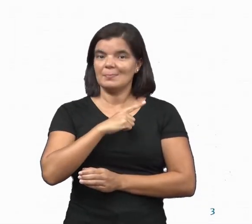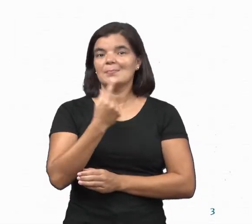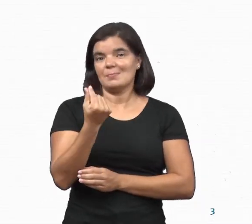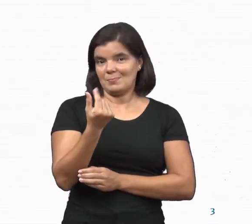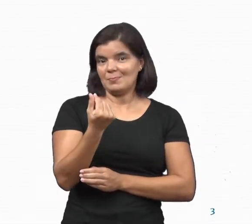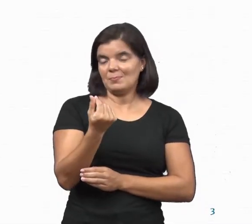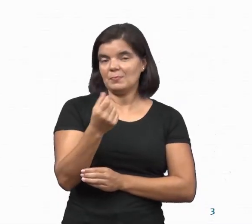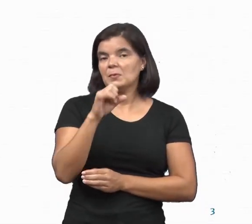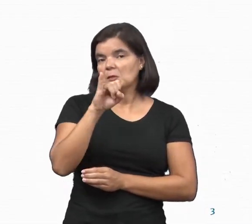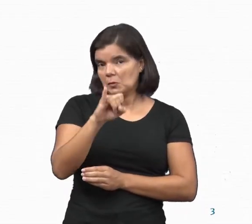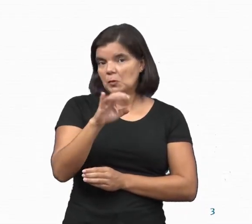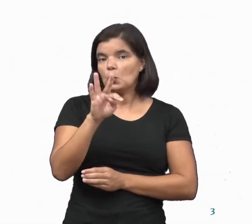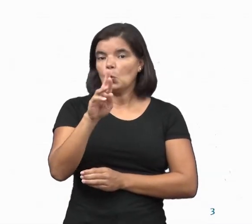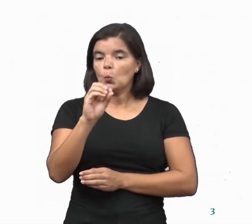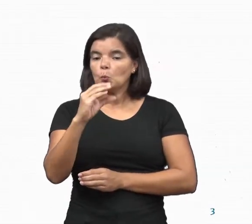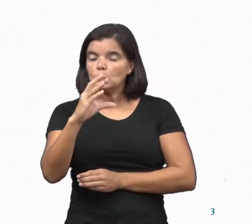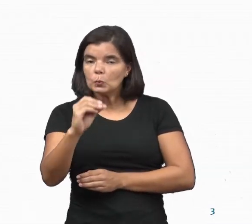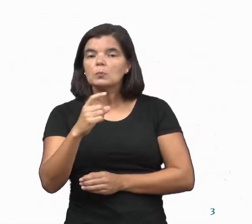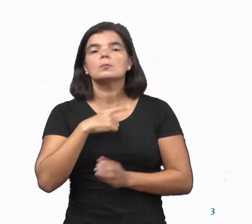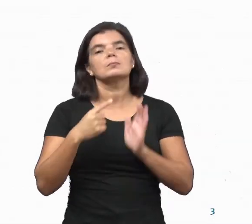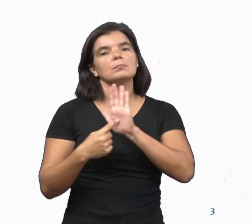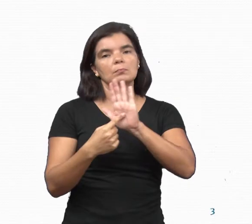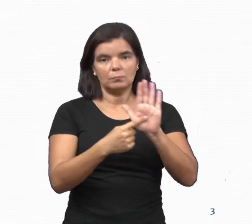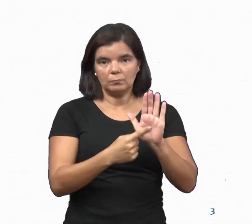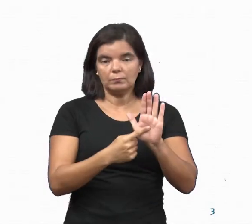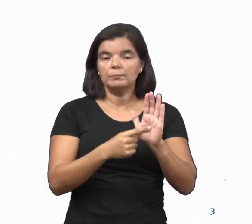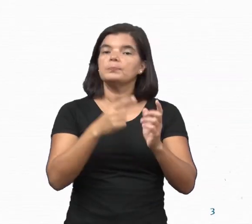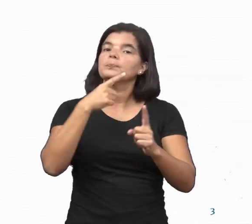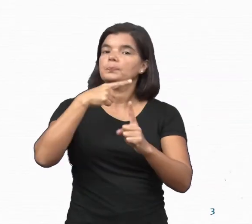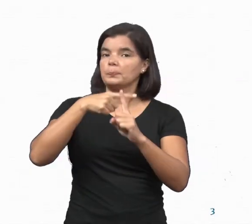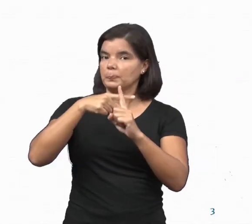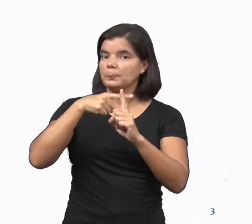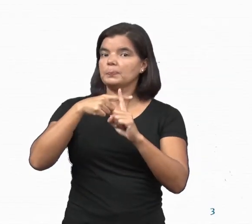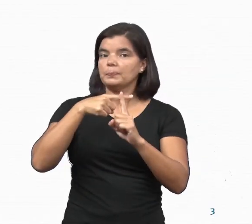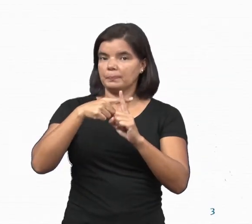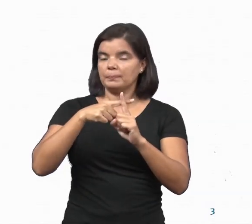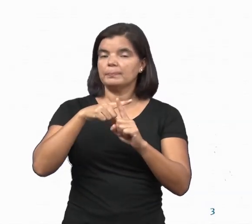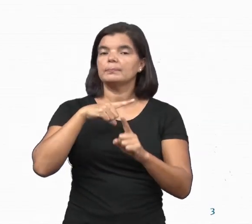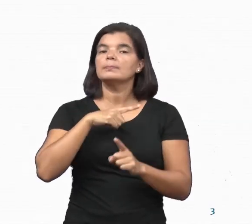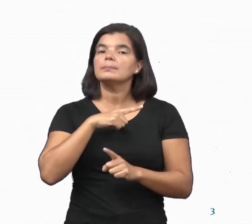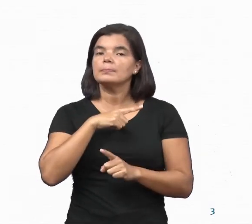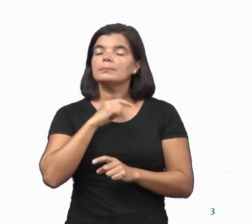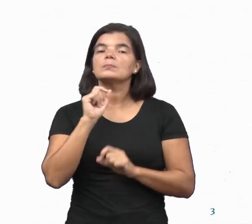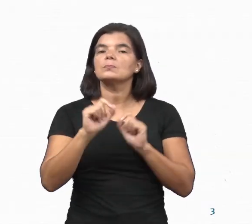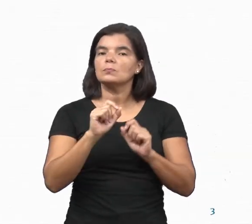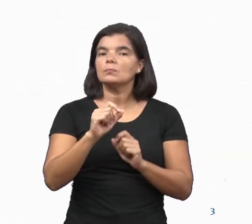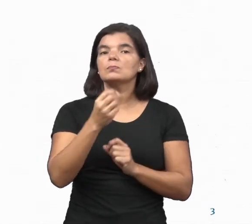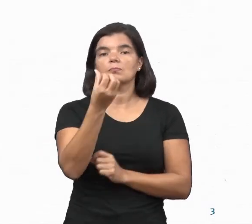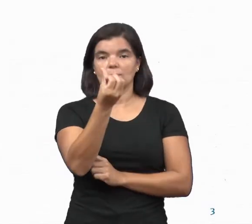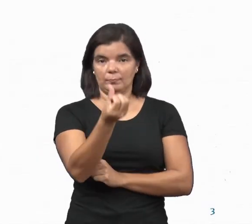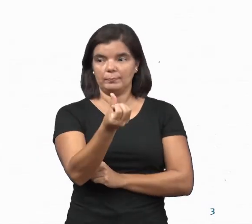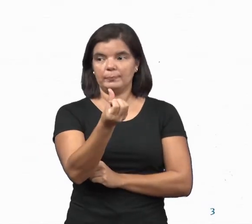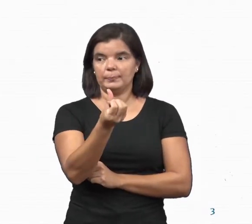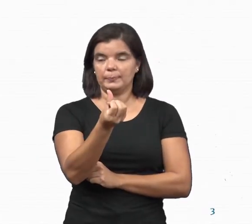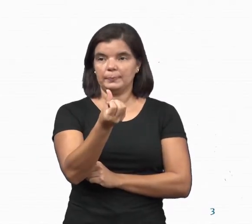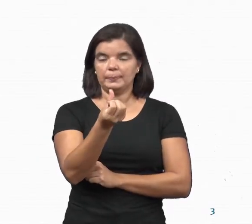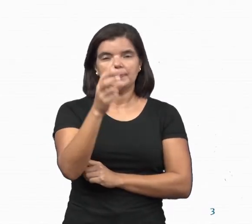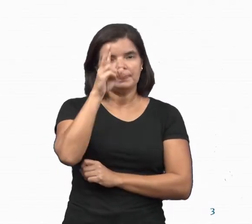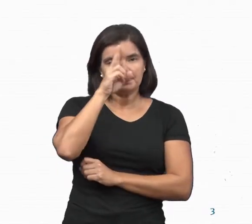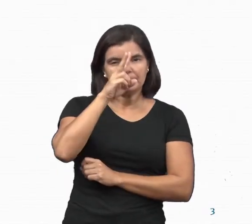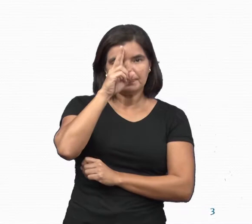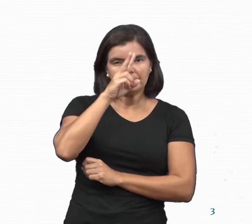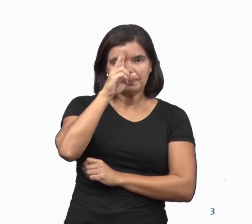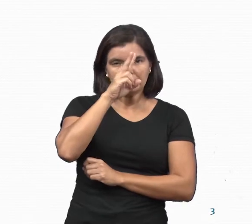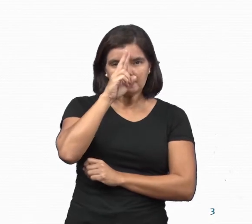troco. Se é um troco, é um dinheiro que eu tenho, eu represento com o sinal de mais. Então, vai sobrar mais 6. Lembrar de